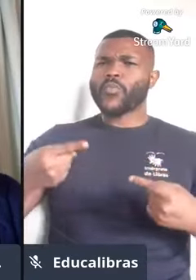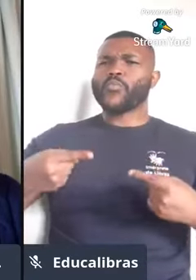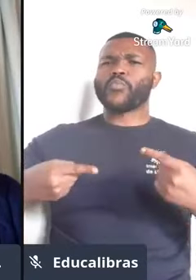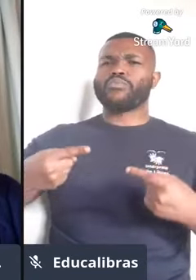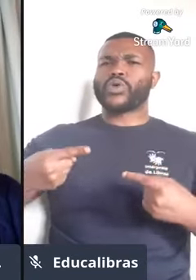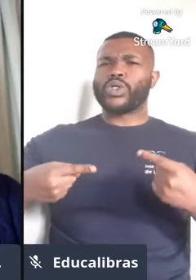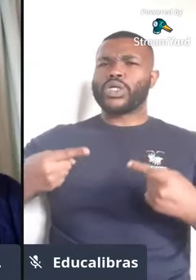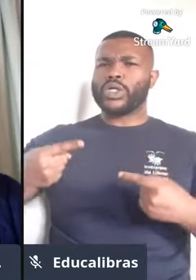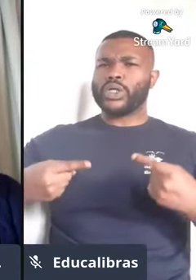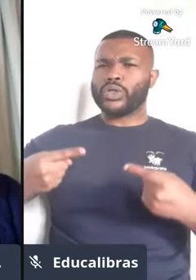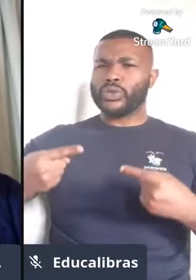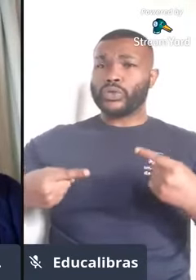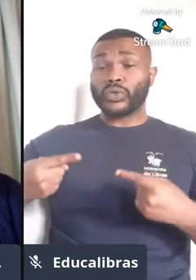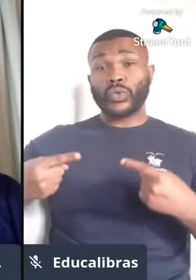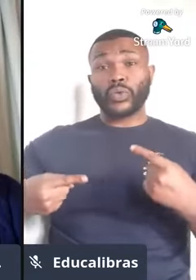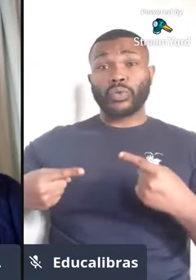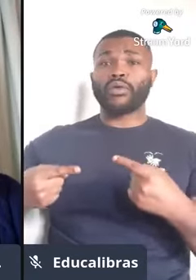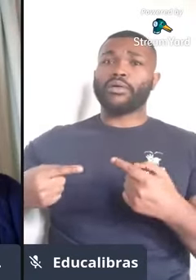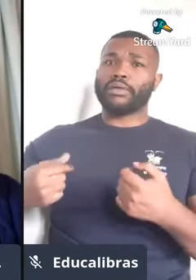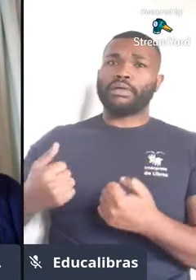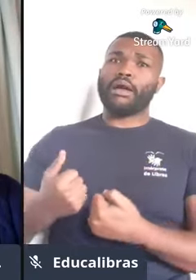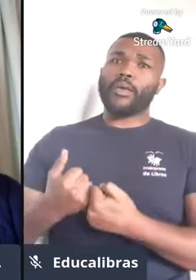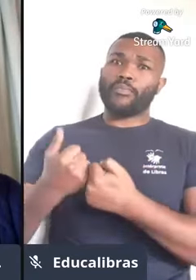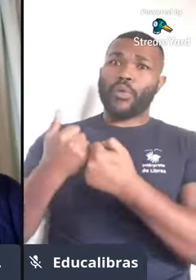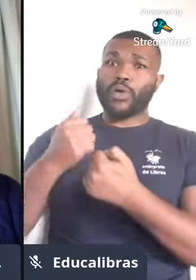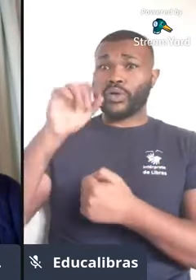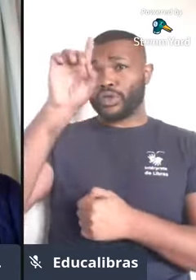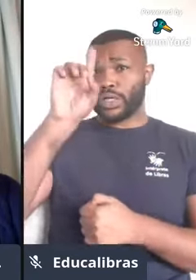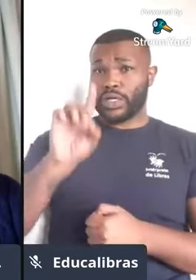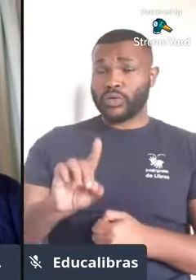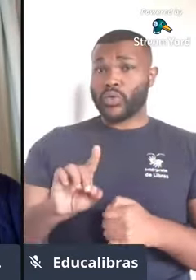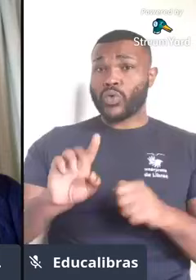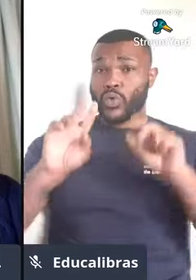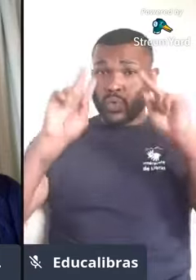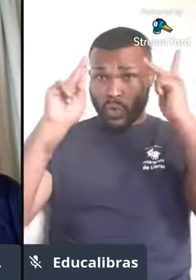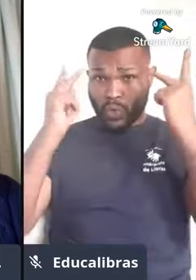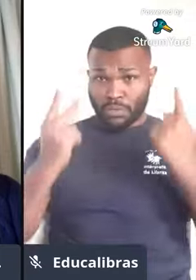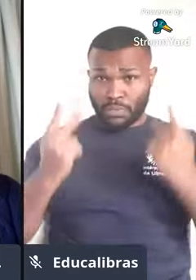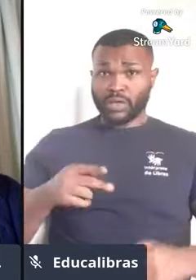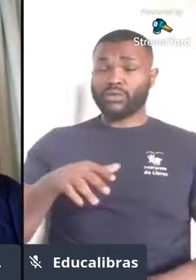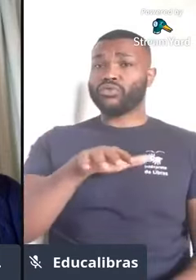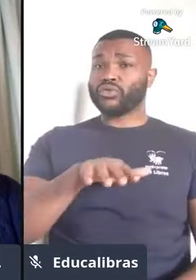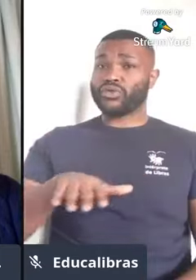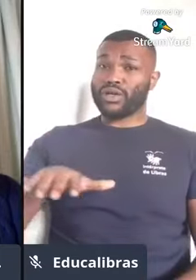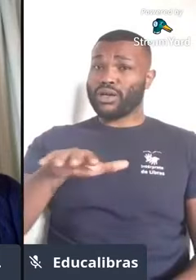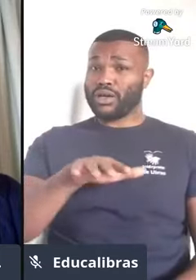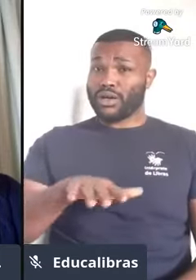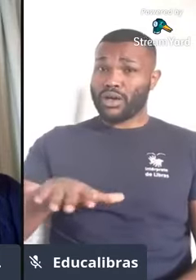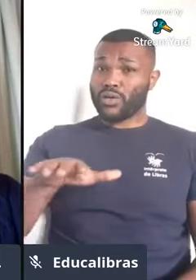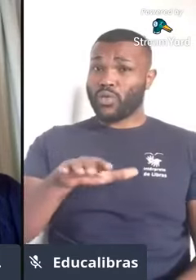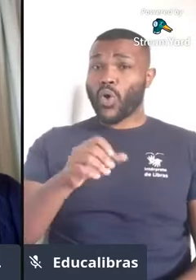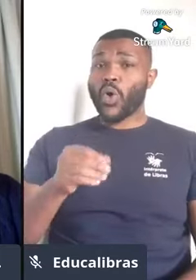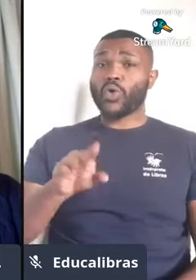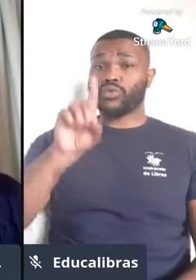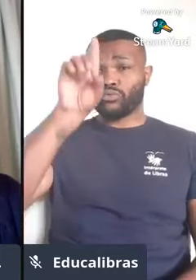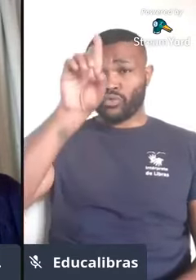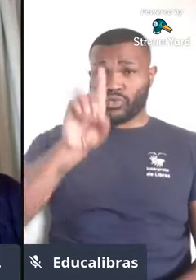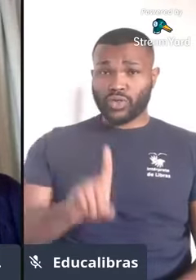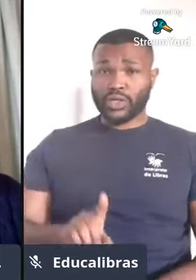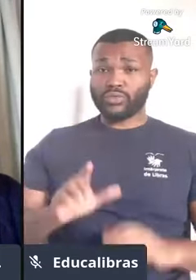seja favorável à questão dos direitos humanos, de um modo geral, aos direitos de cidadania. E todas